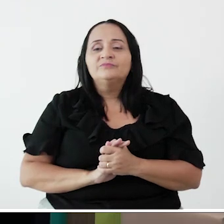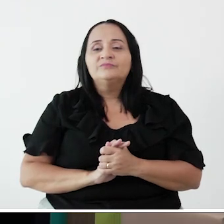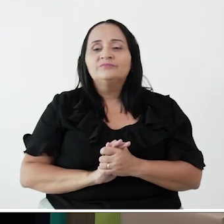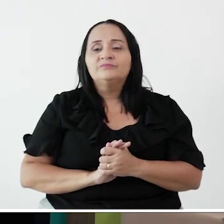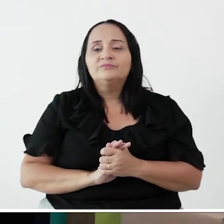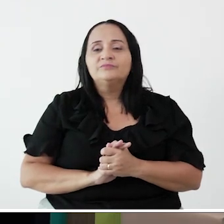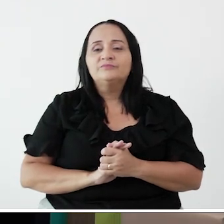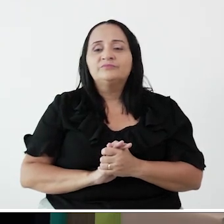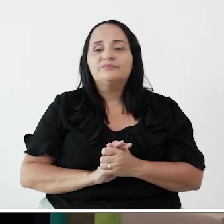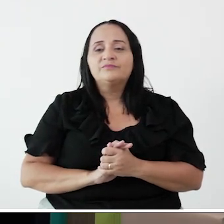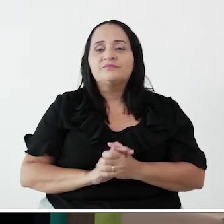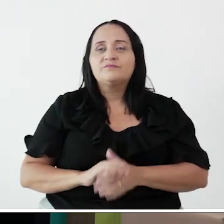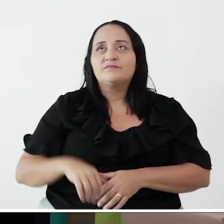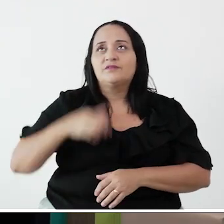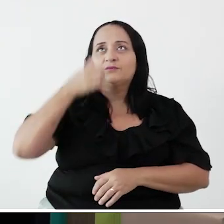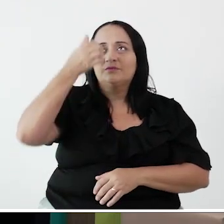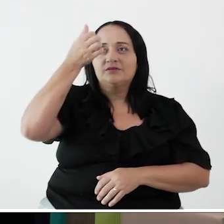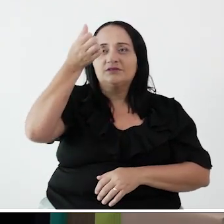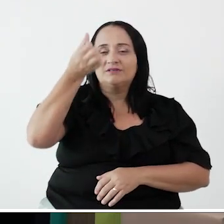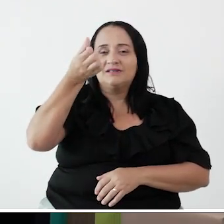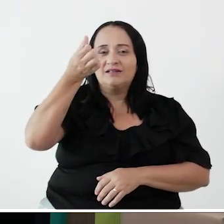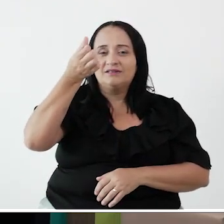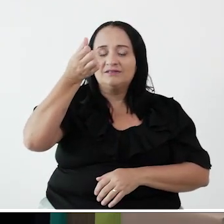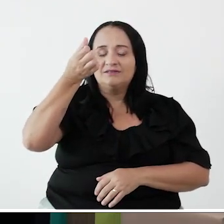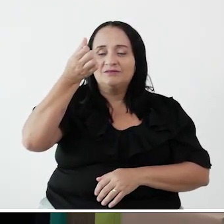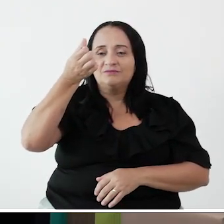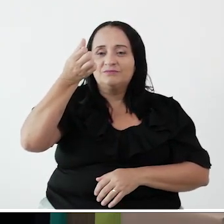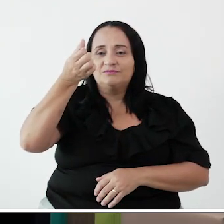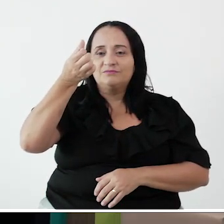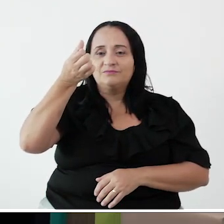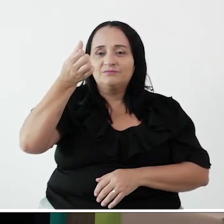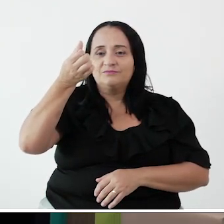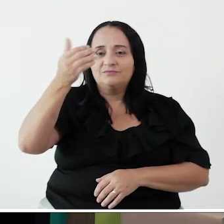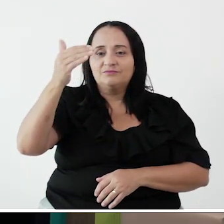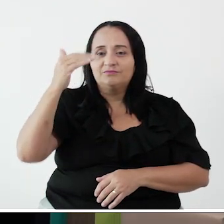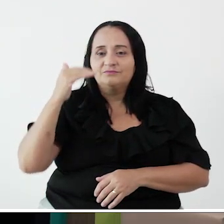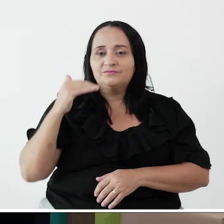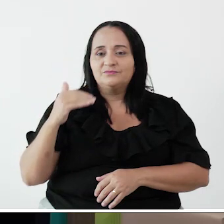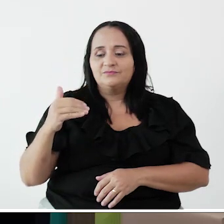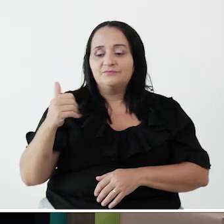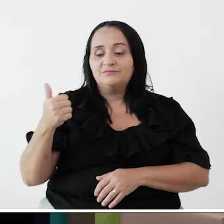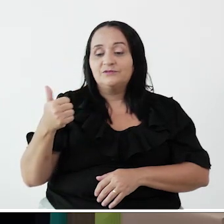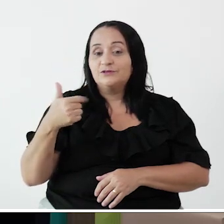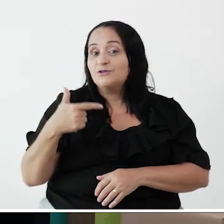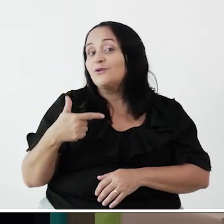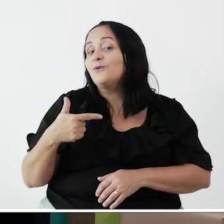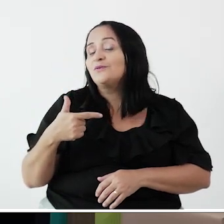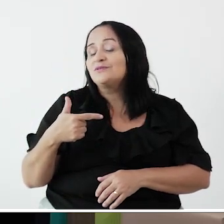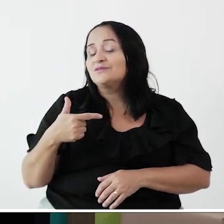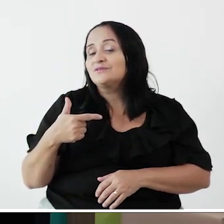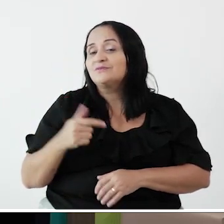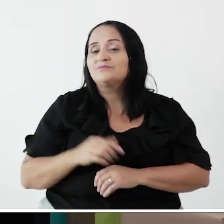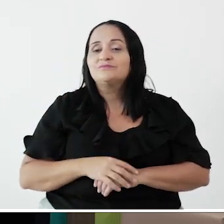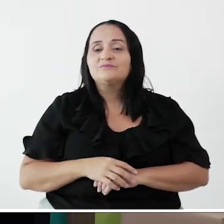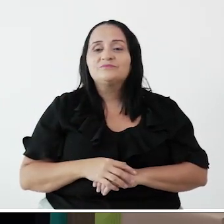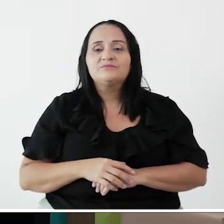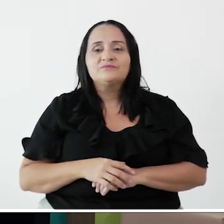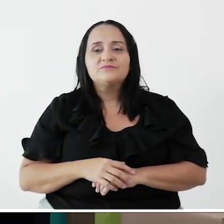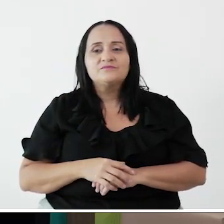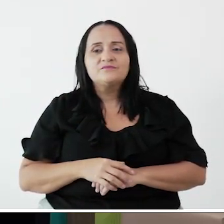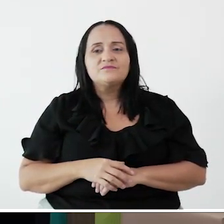2. 12 dividido por 2, 6. 24 dividido por 2,